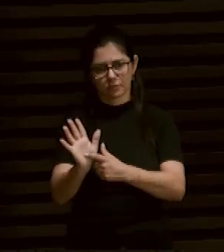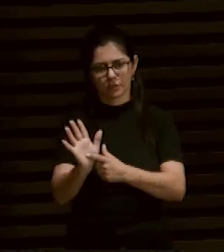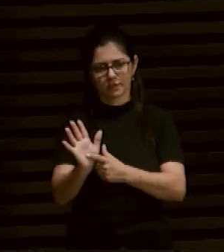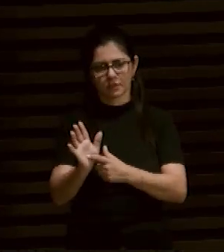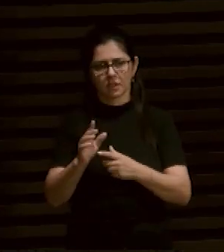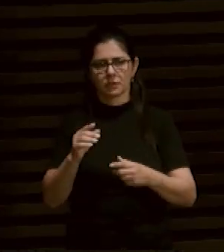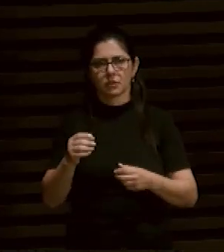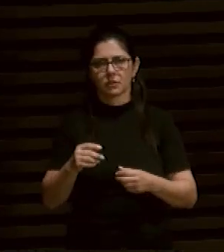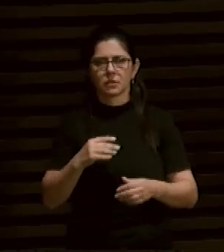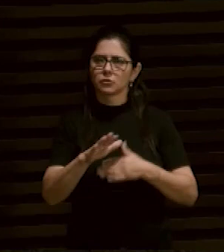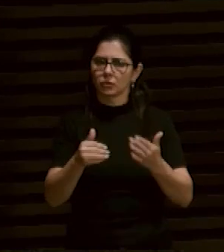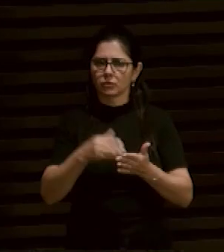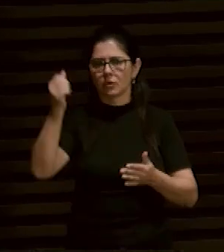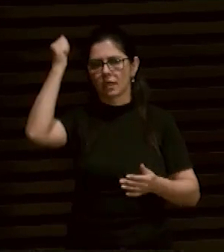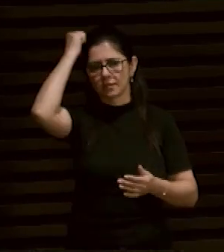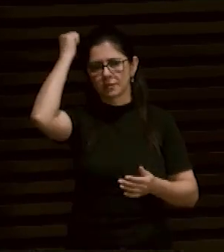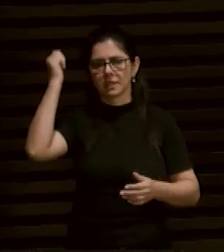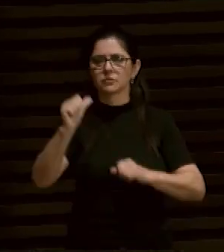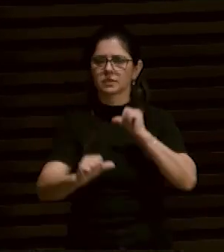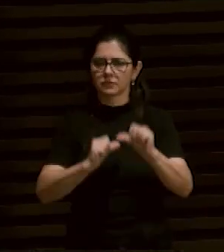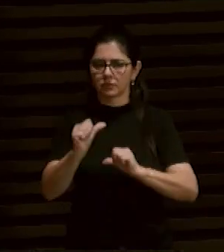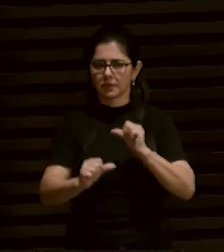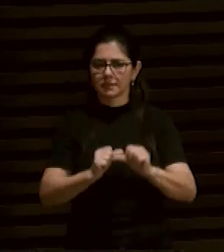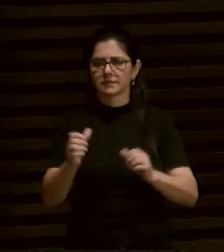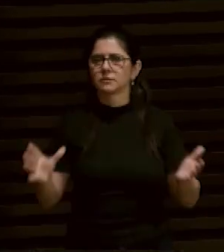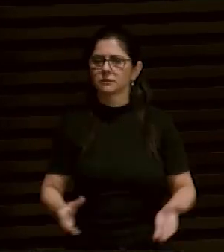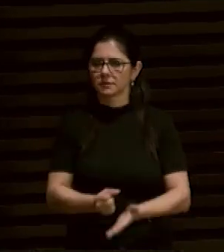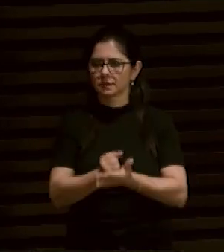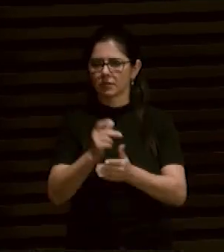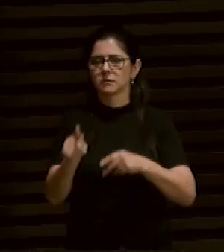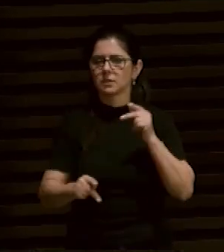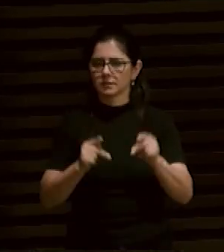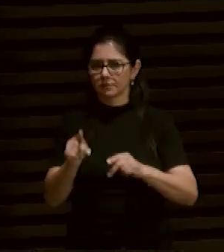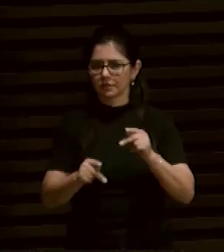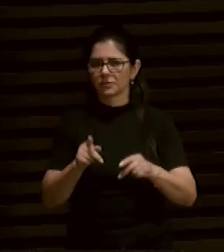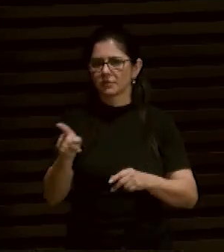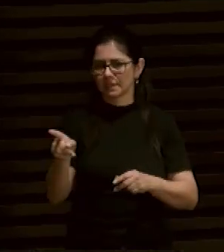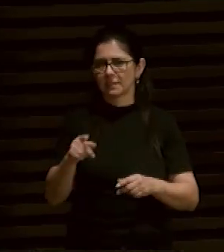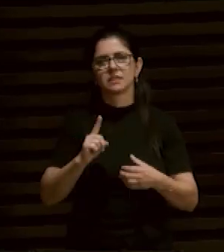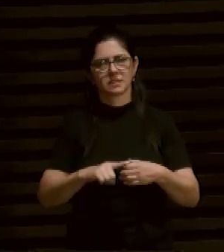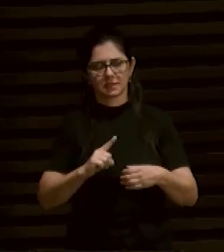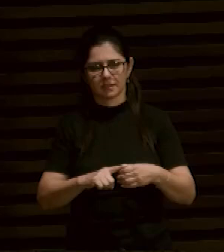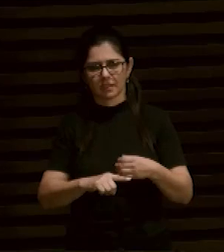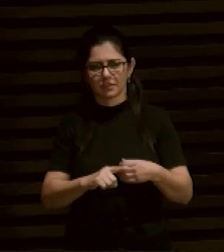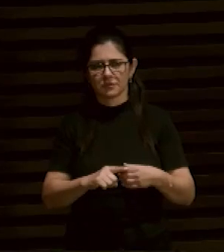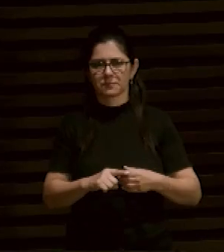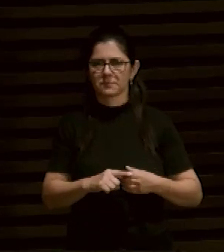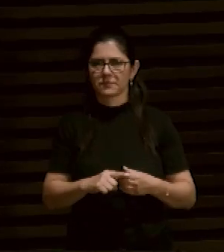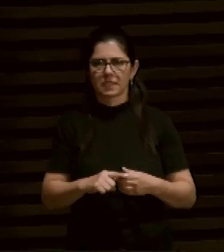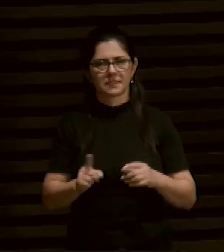história. Deus está salvando os ninivitas. Nós não creríamos nisso se não estivesse na